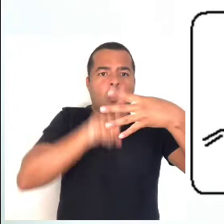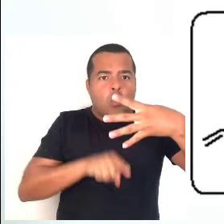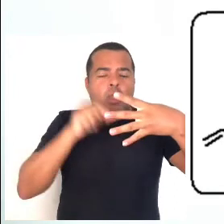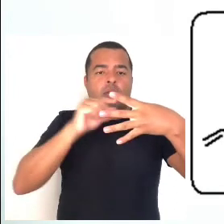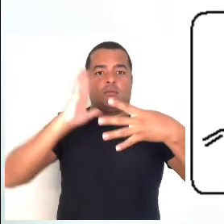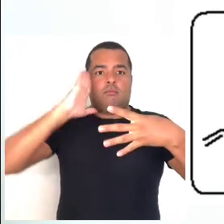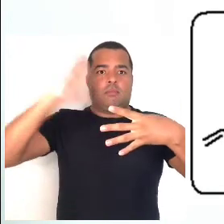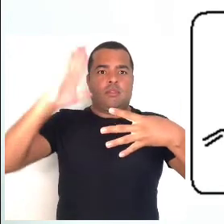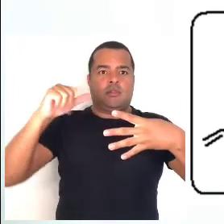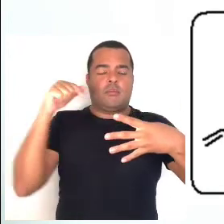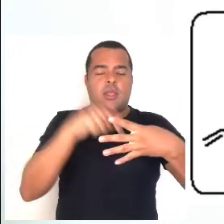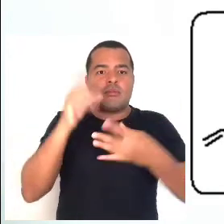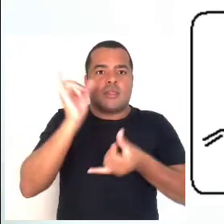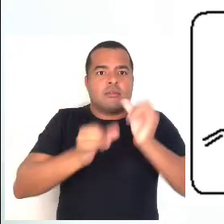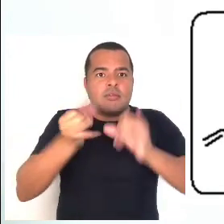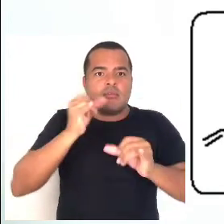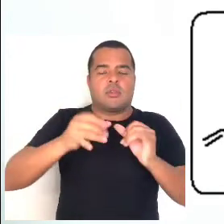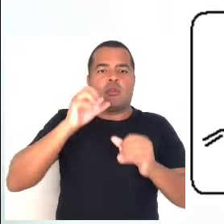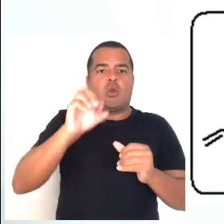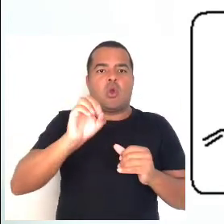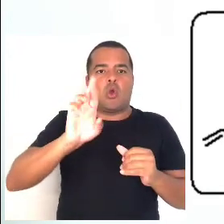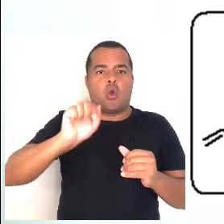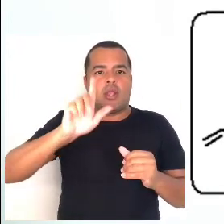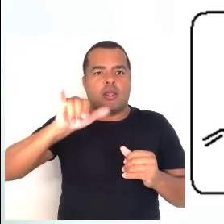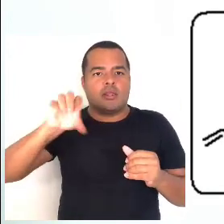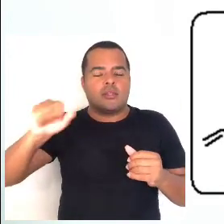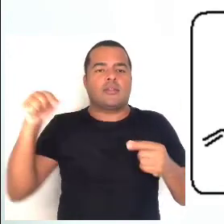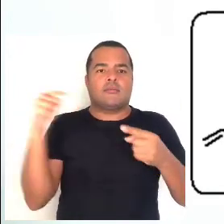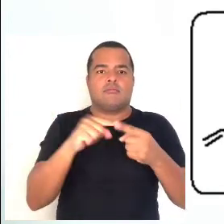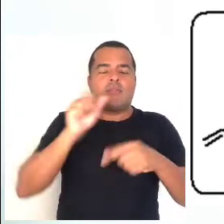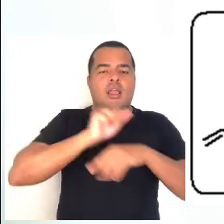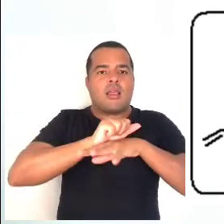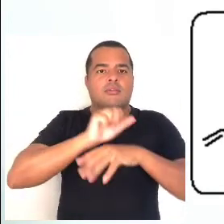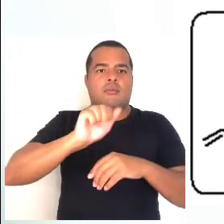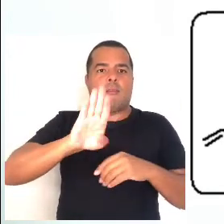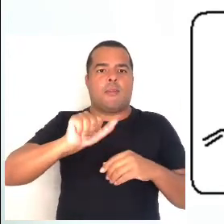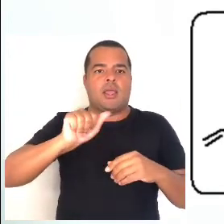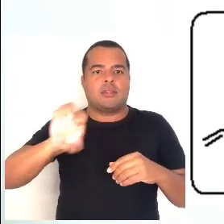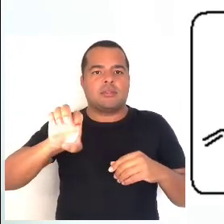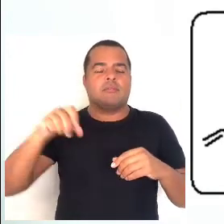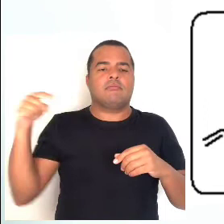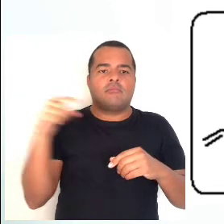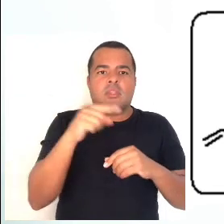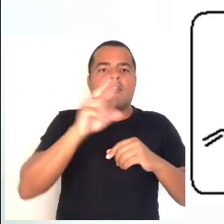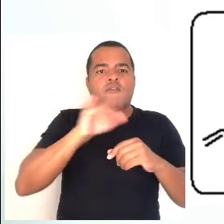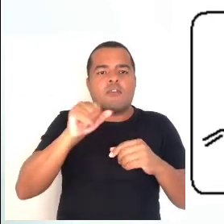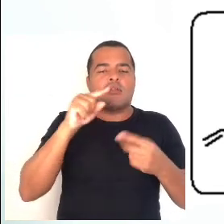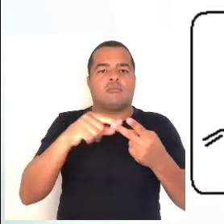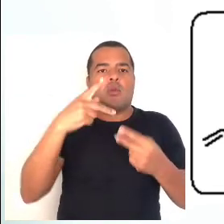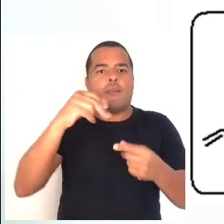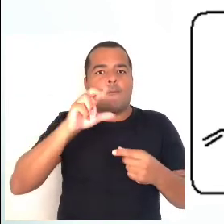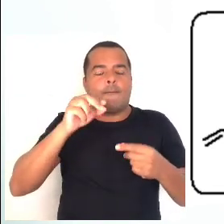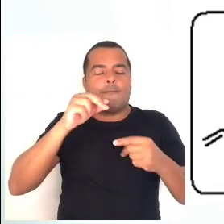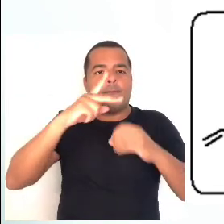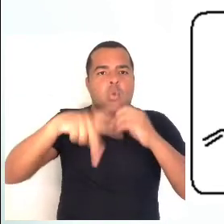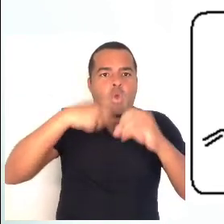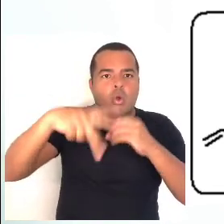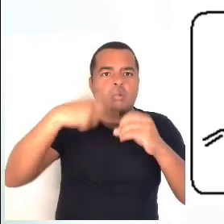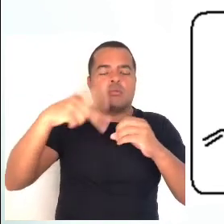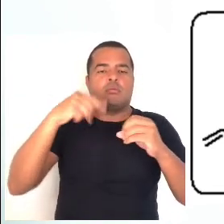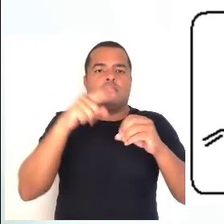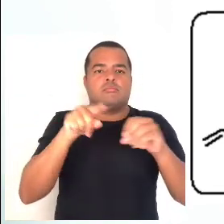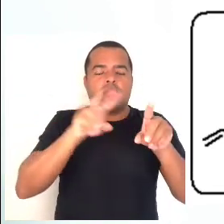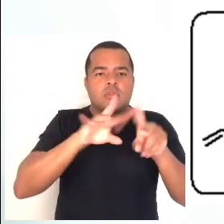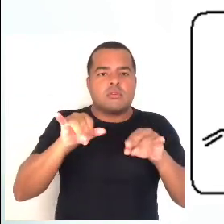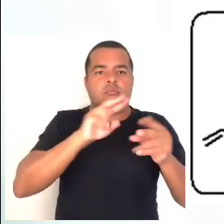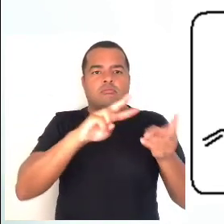quatro principais reações na química orgânica. Dentre elas, a reação ácido-base, em que você vai ter aí a transferência de prótons,